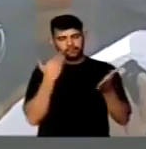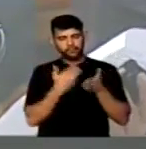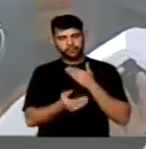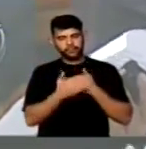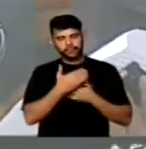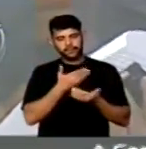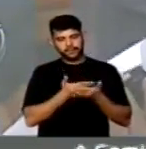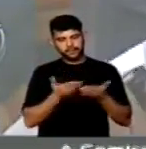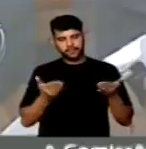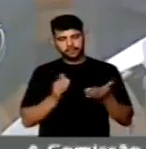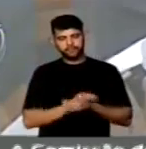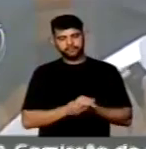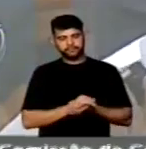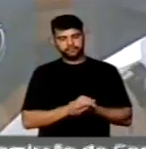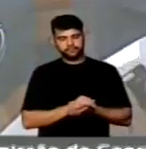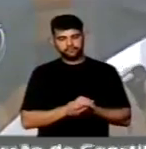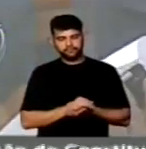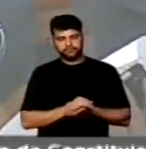forte...